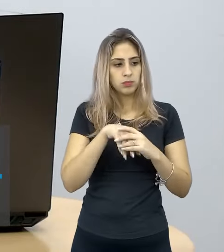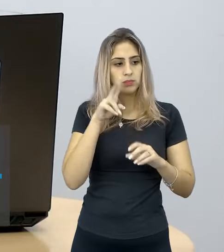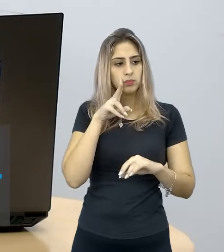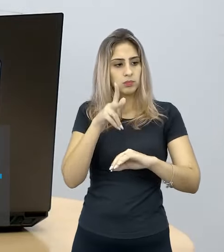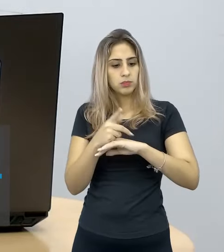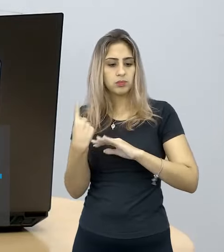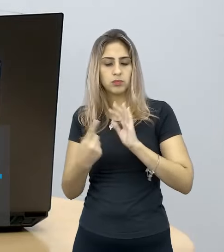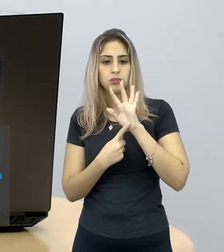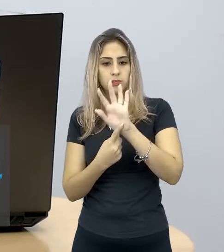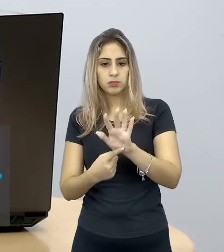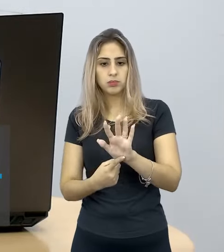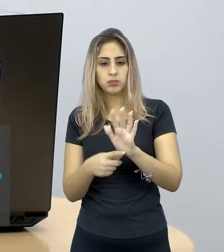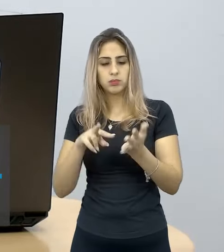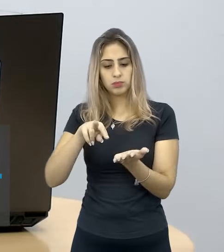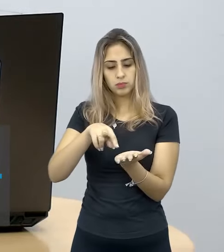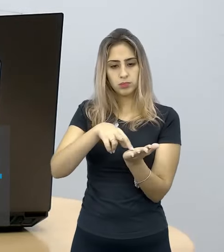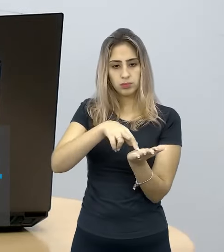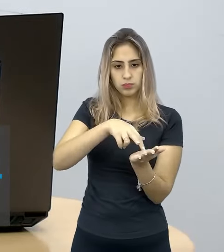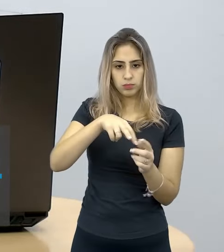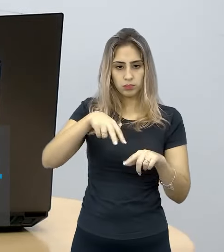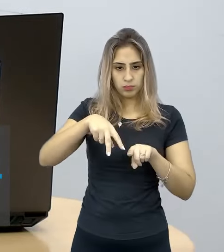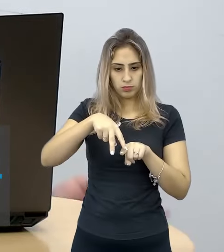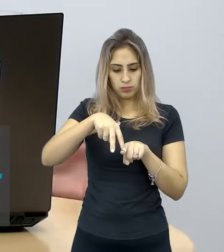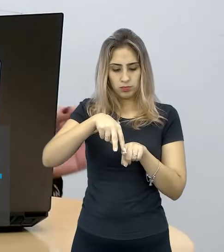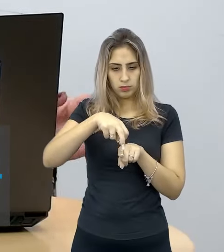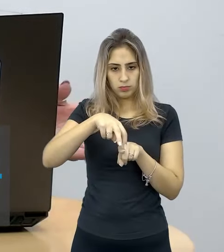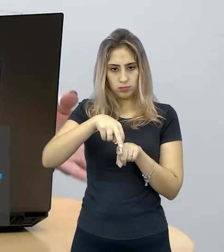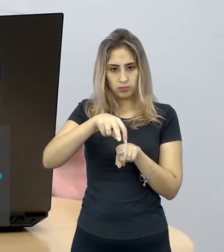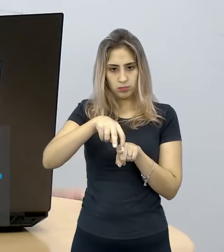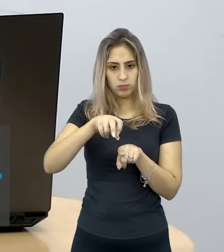vamos mostrar hoje de skate, como do parkour,